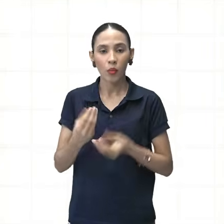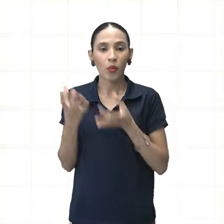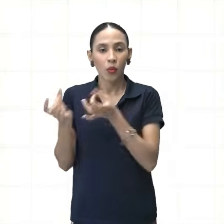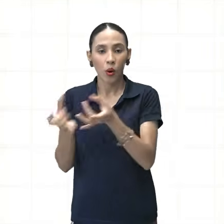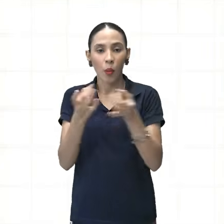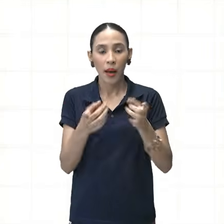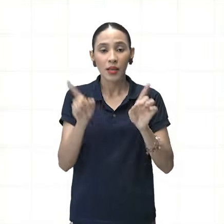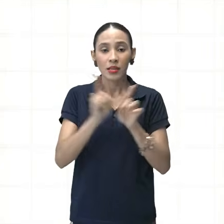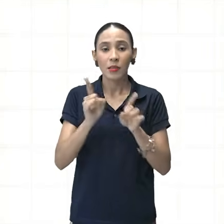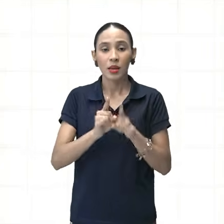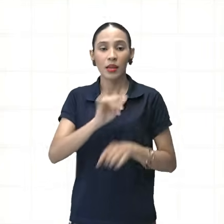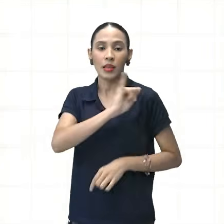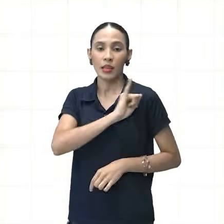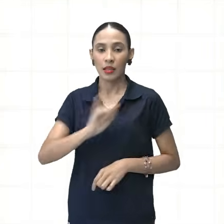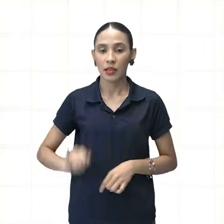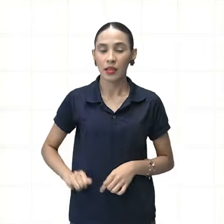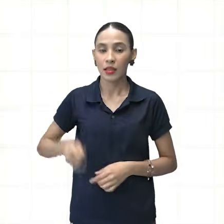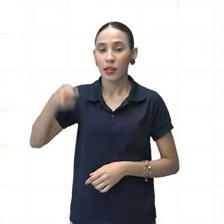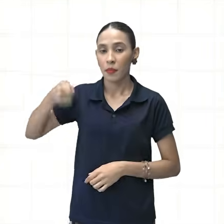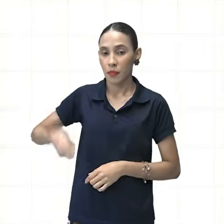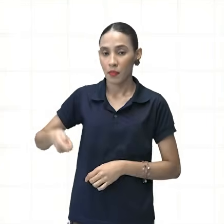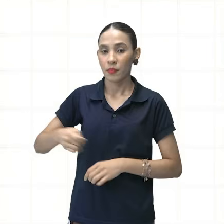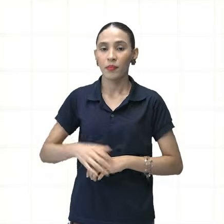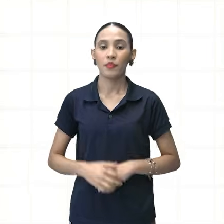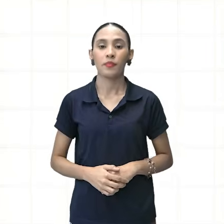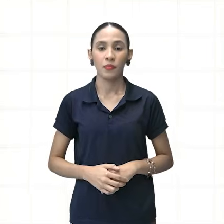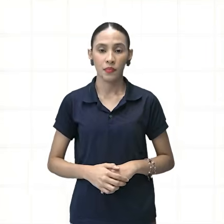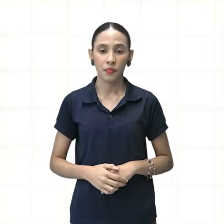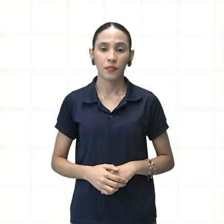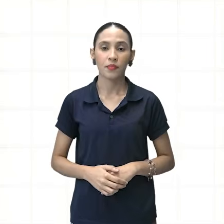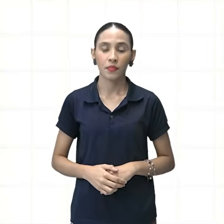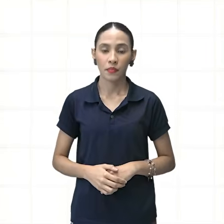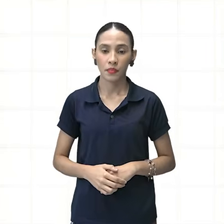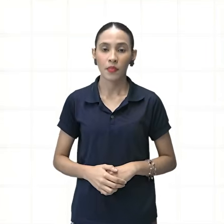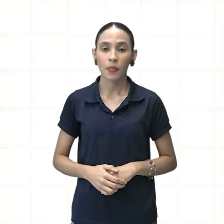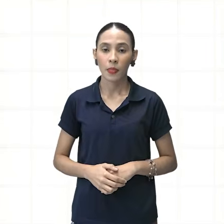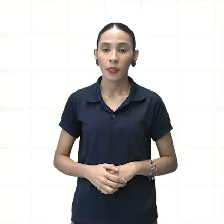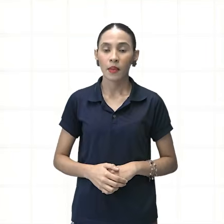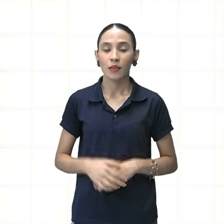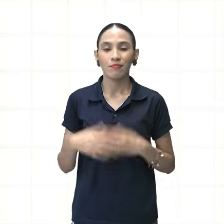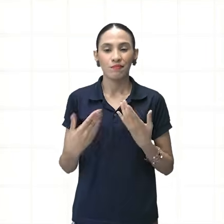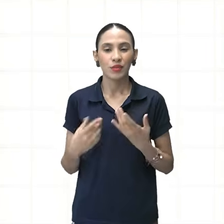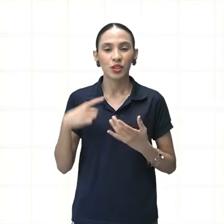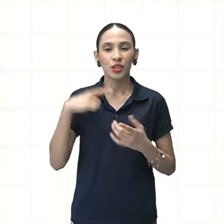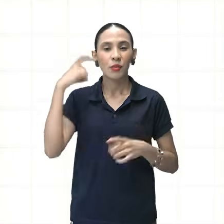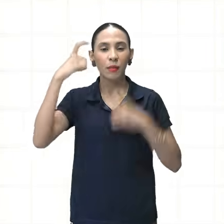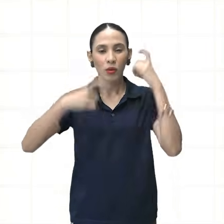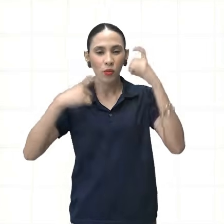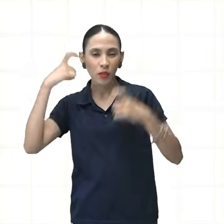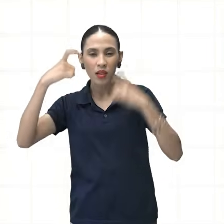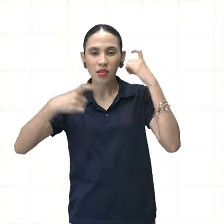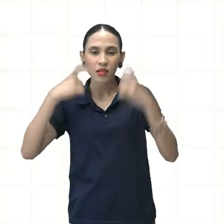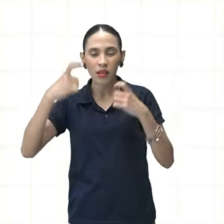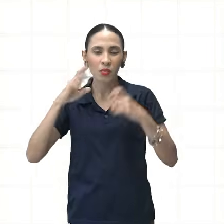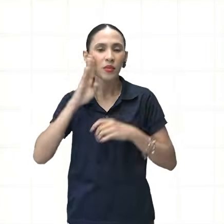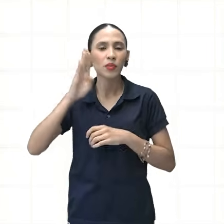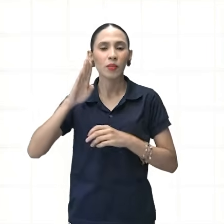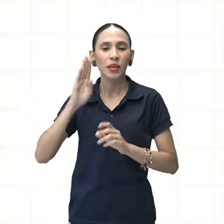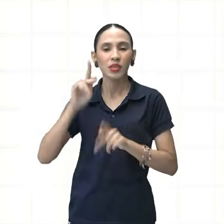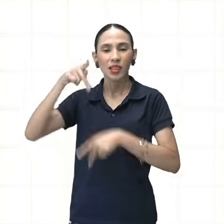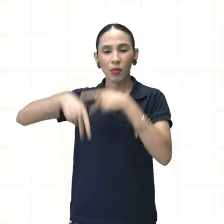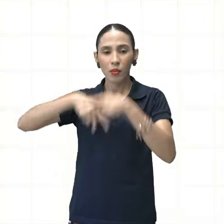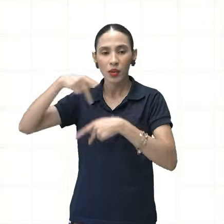comércio e do imperialismo, certo? Gerava ressentimento e frustração entre a